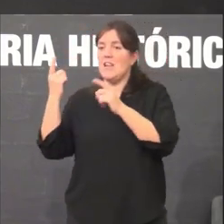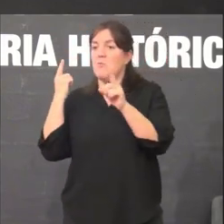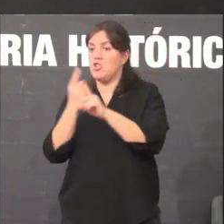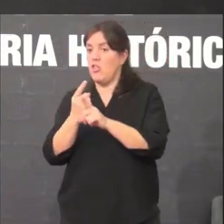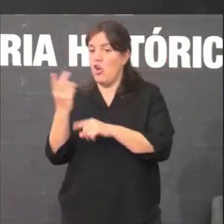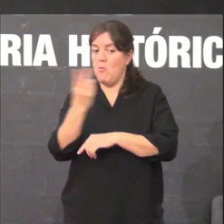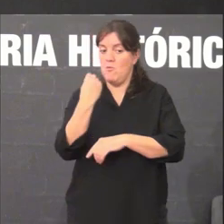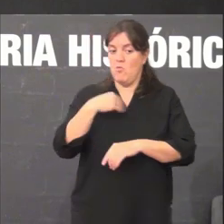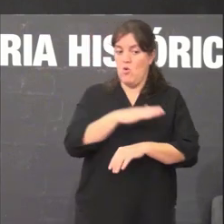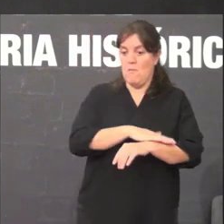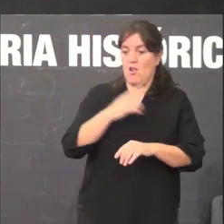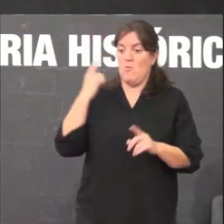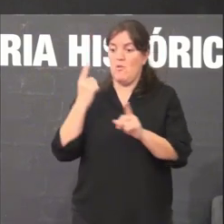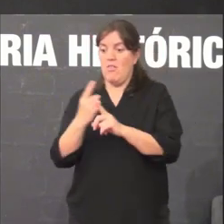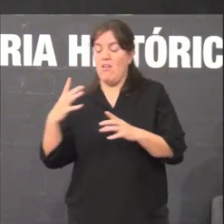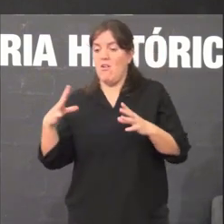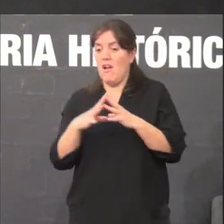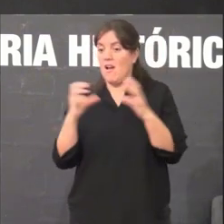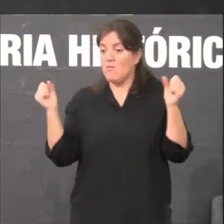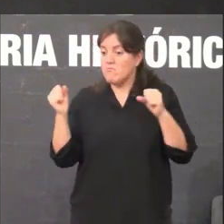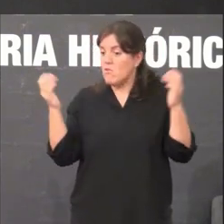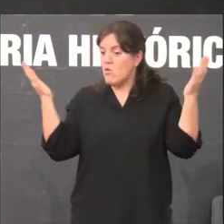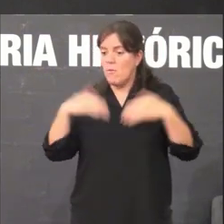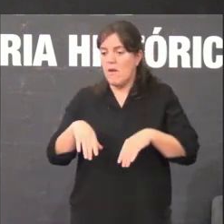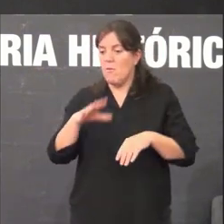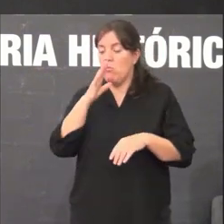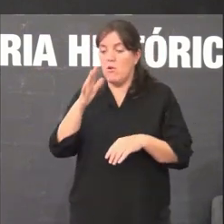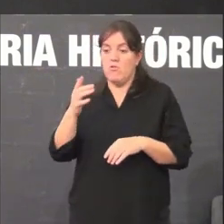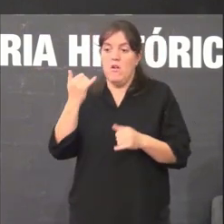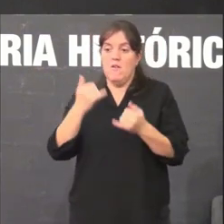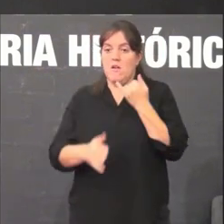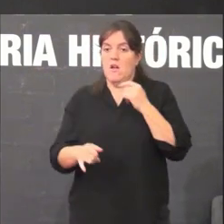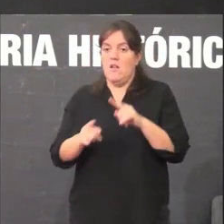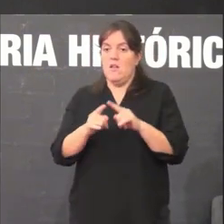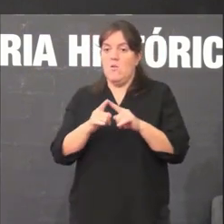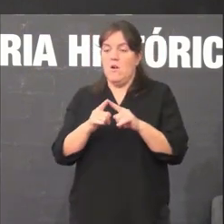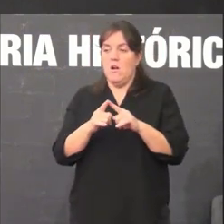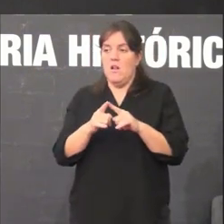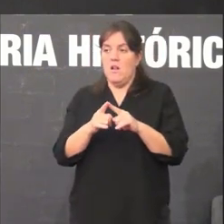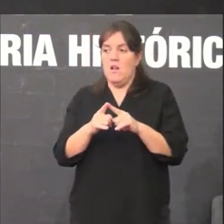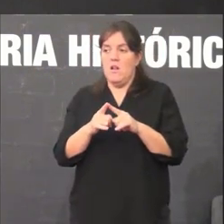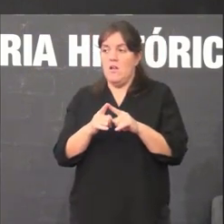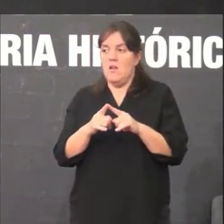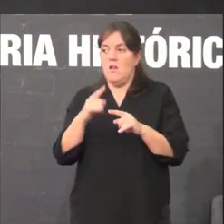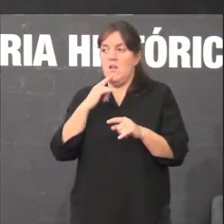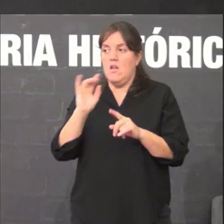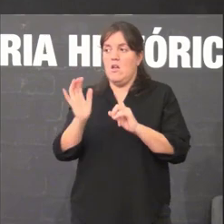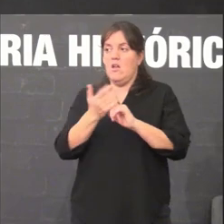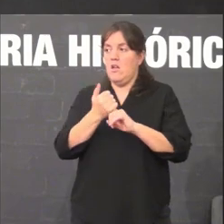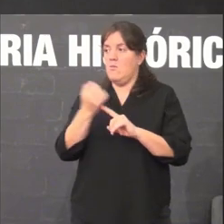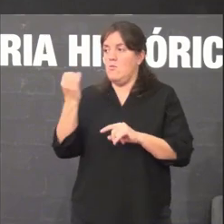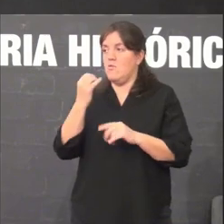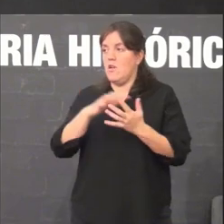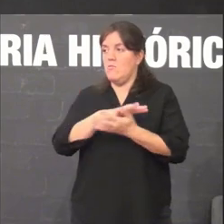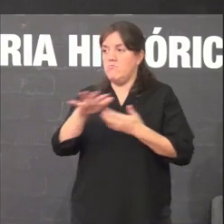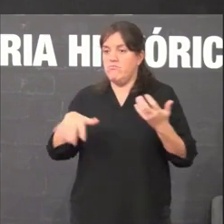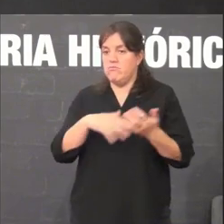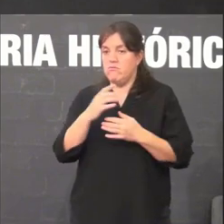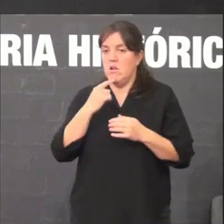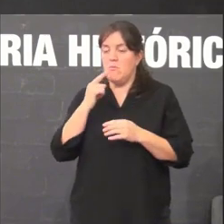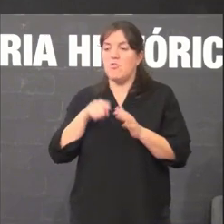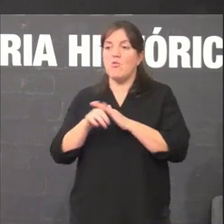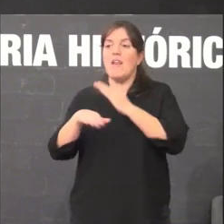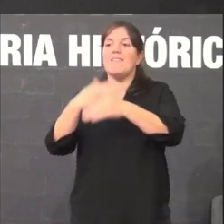oposição, era inevitável que a crise do regime não conseguia ser resolvida através de uma